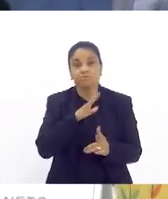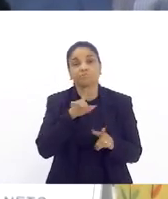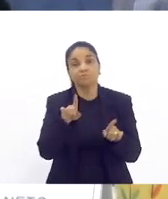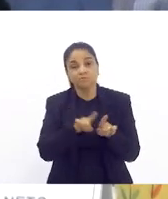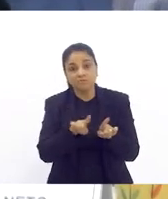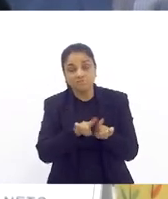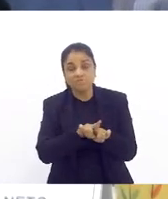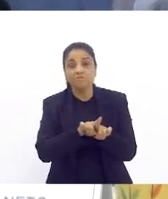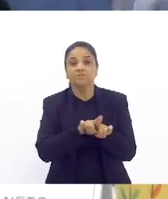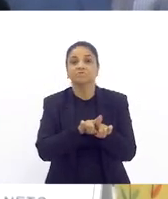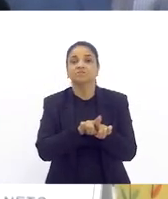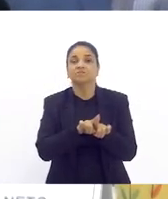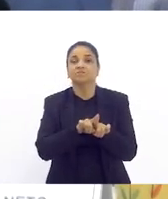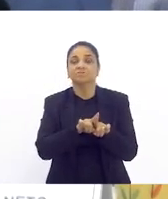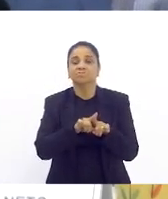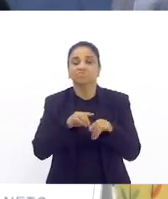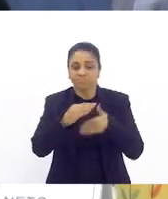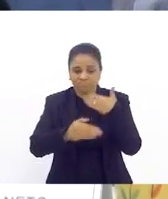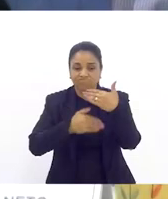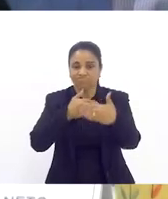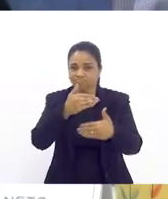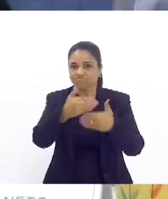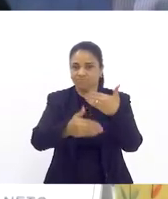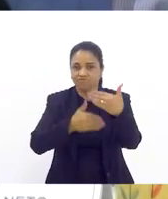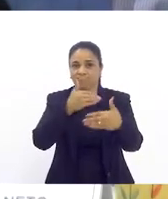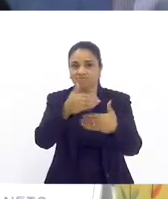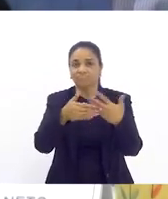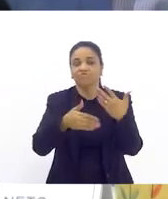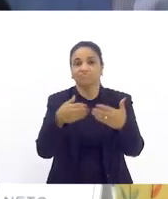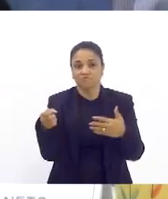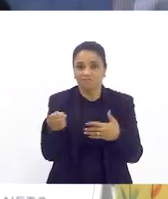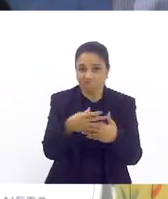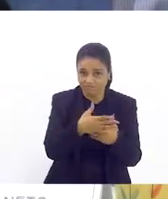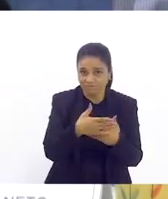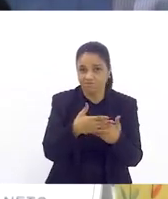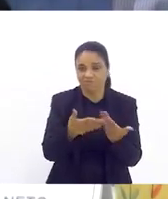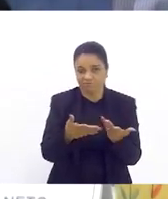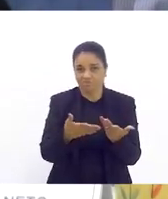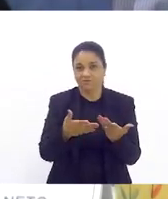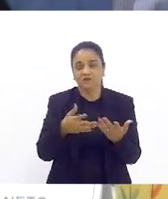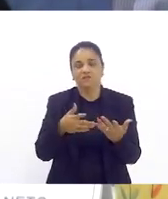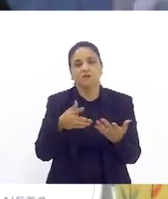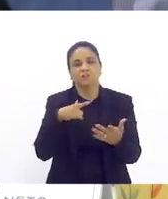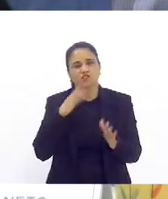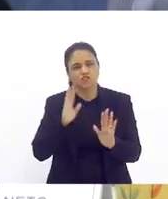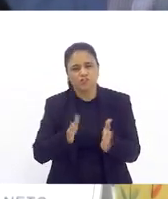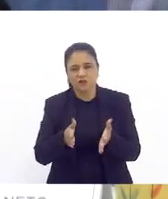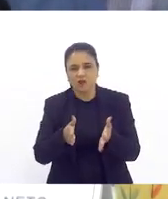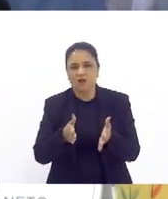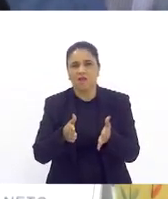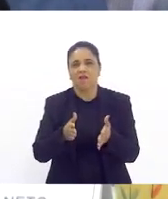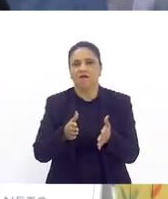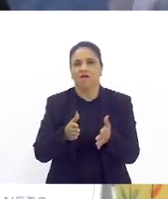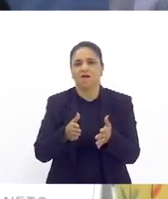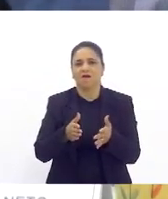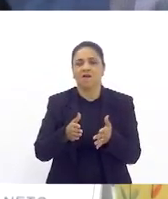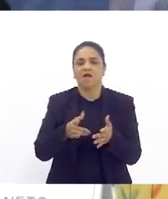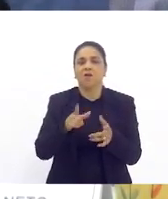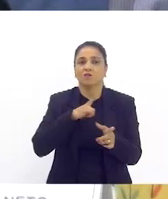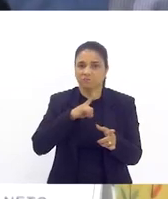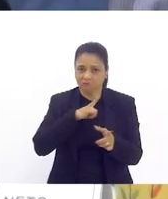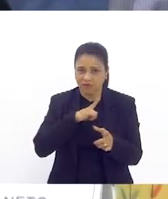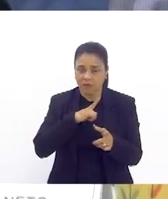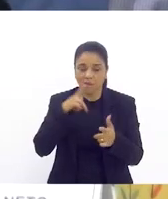as suas atualizações necessária tendo em vista que nós passamos por um processo de que consta